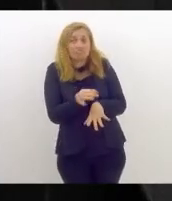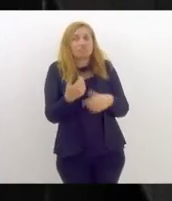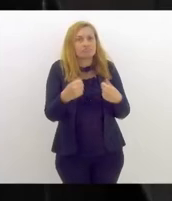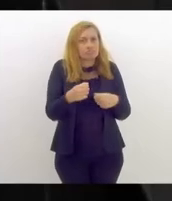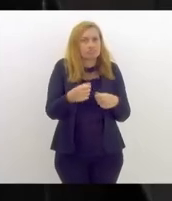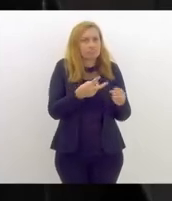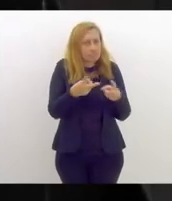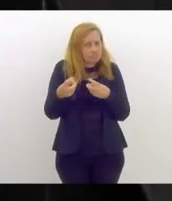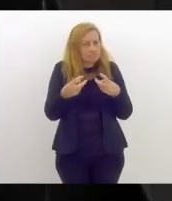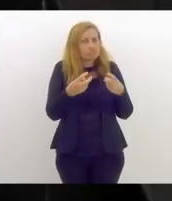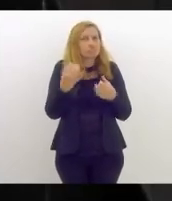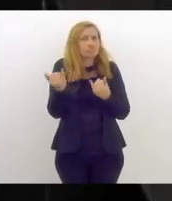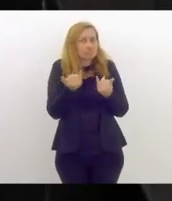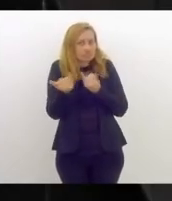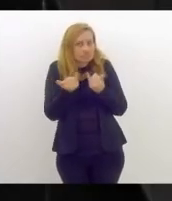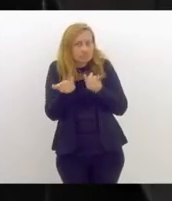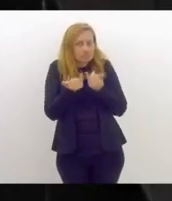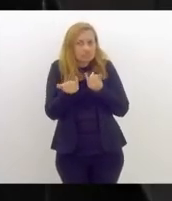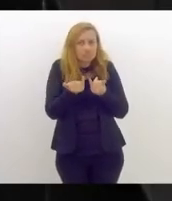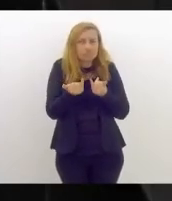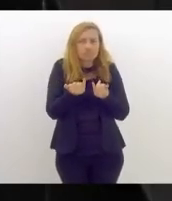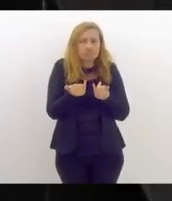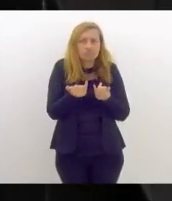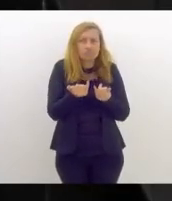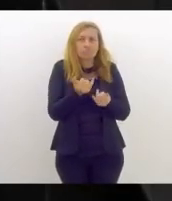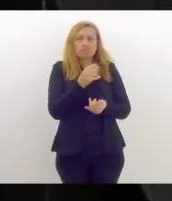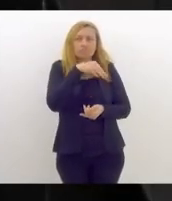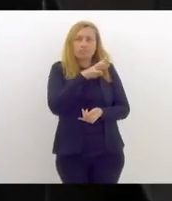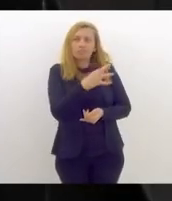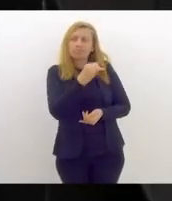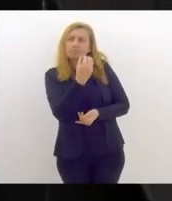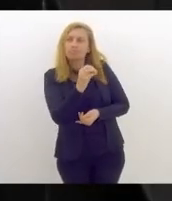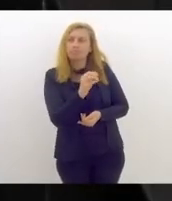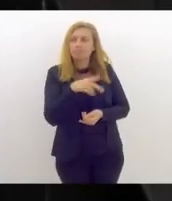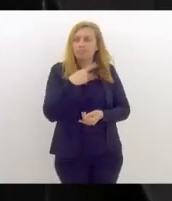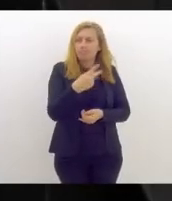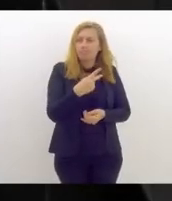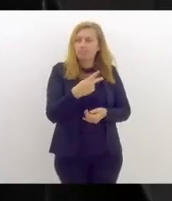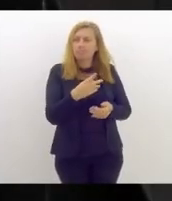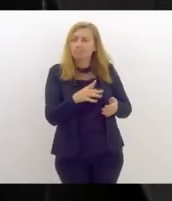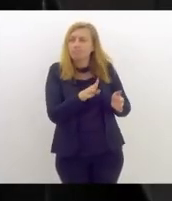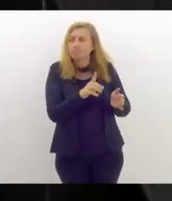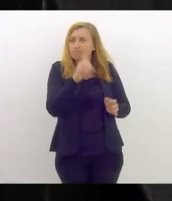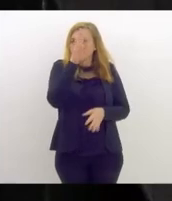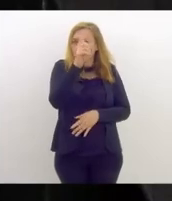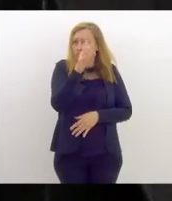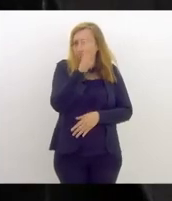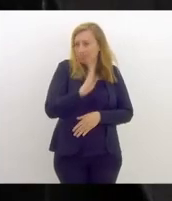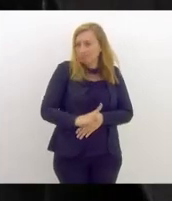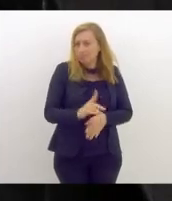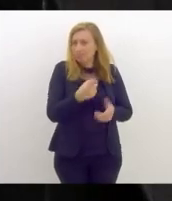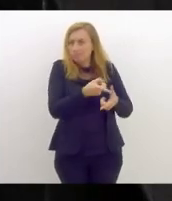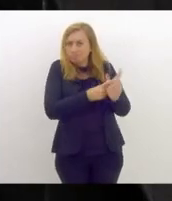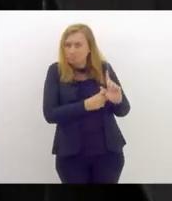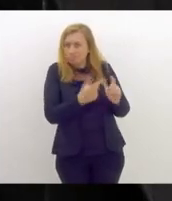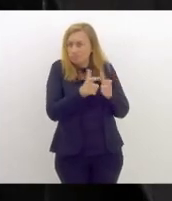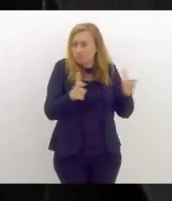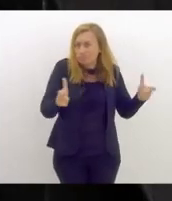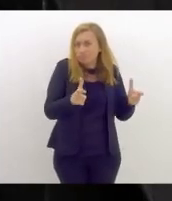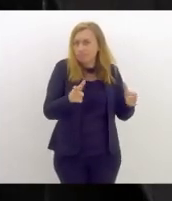checar as informações quando mesmo armínio Fraga diz que o Brasil tem o individamento absurdo isto não é verdadeiro